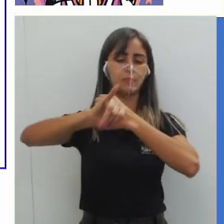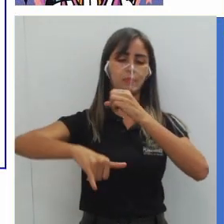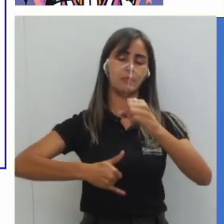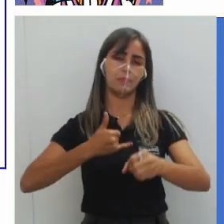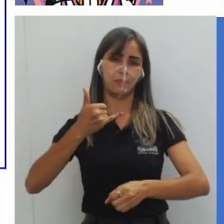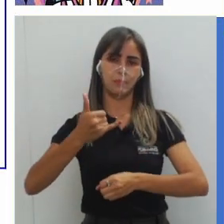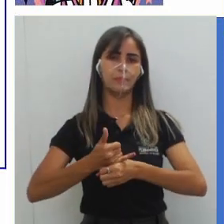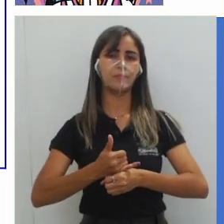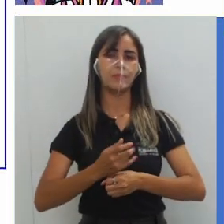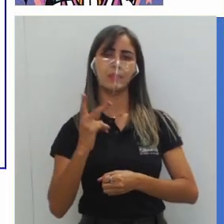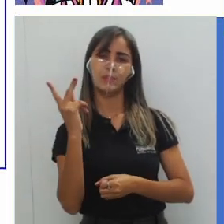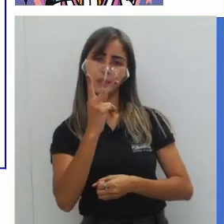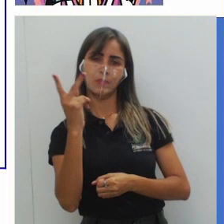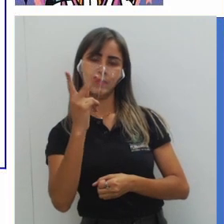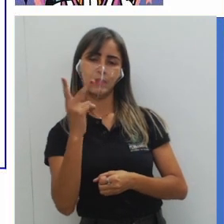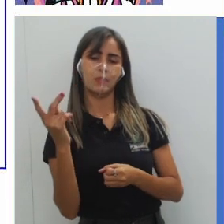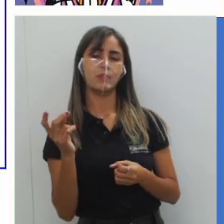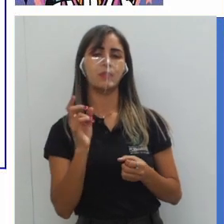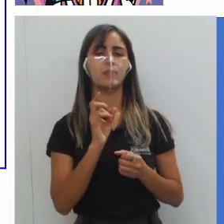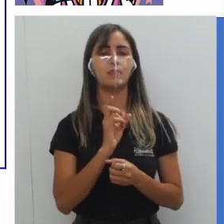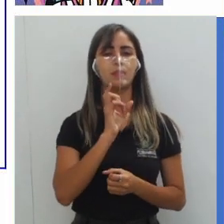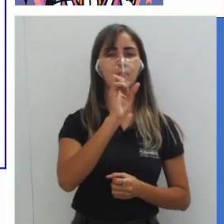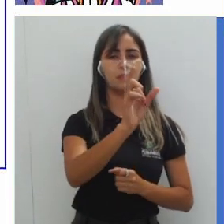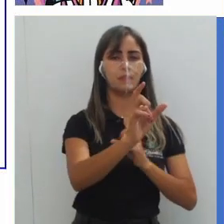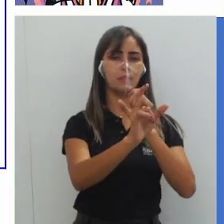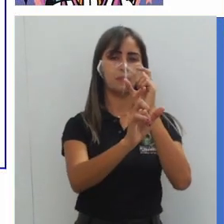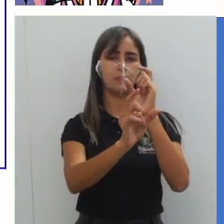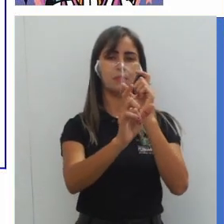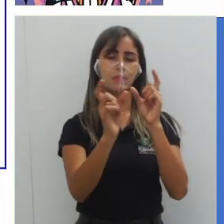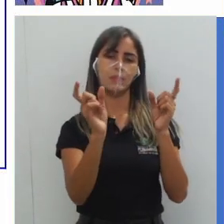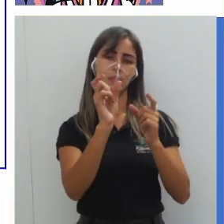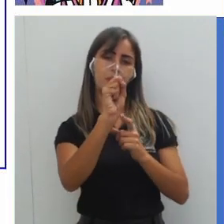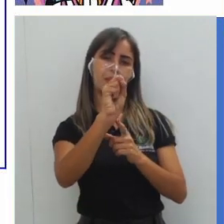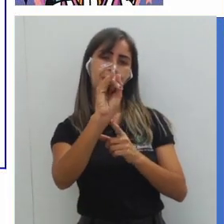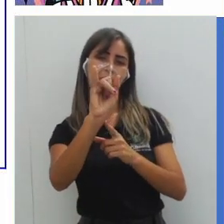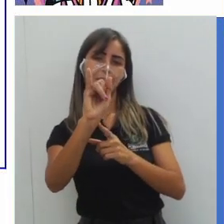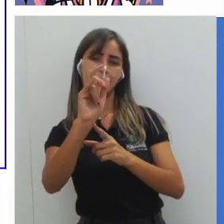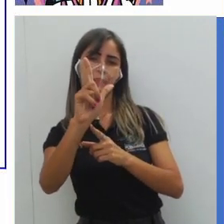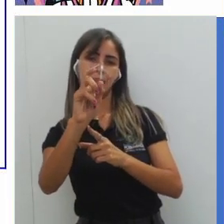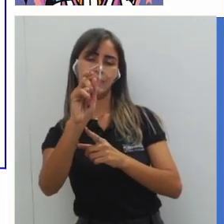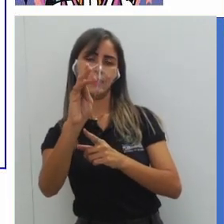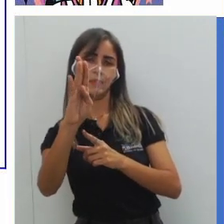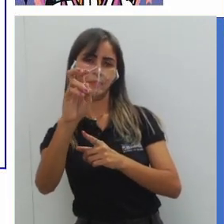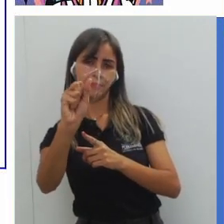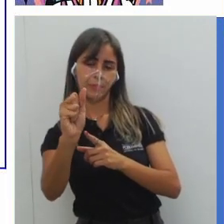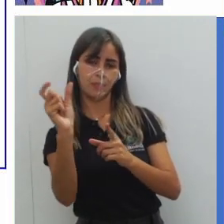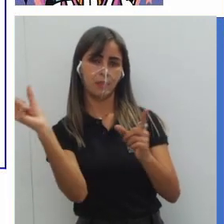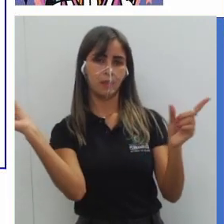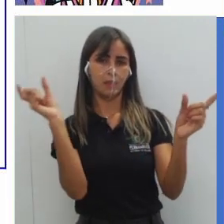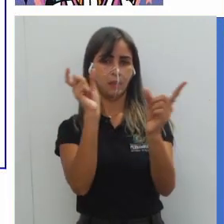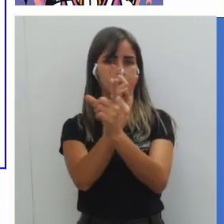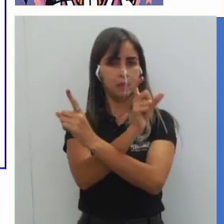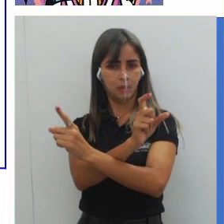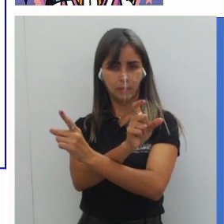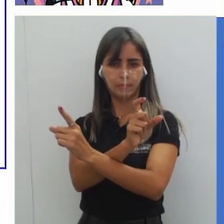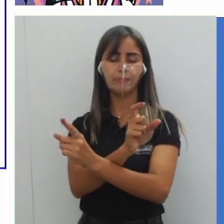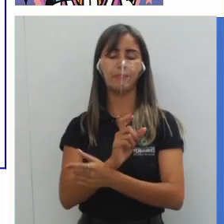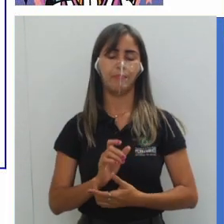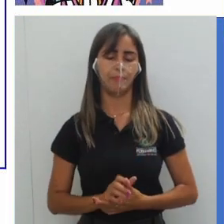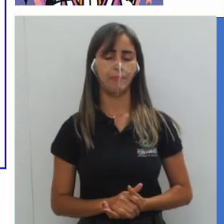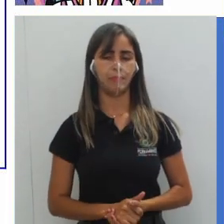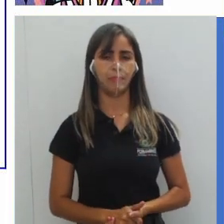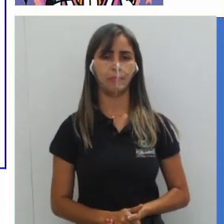os adjetivos que têm 2 sílabas ou mais. Ele recebe more à sua frente. Então fica